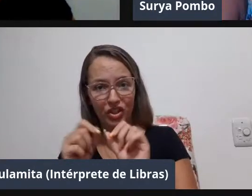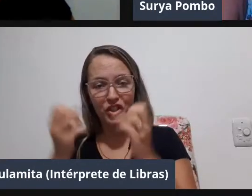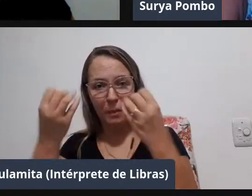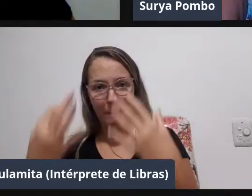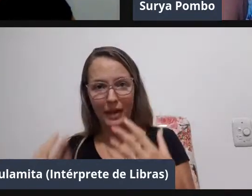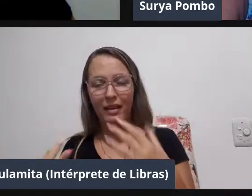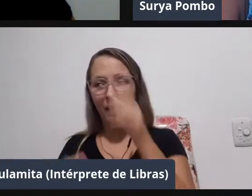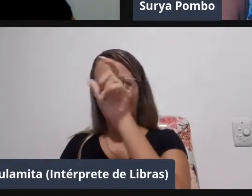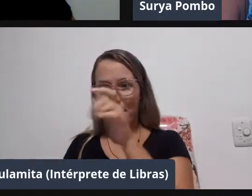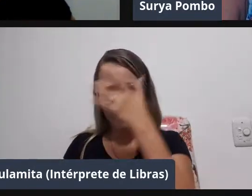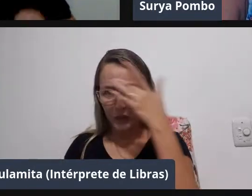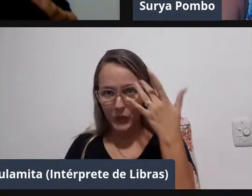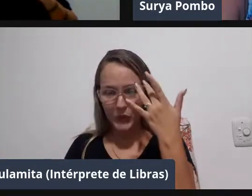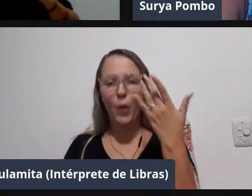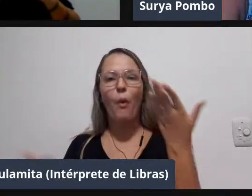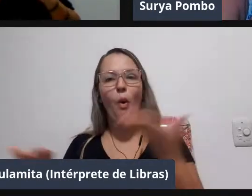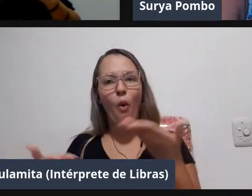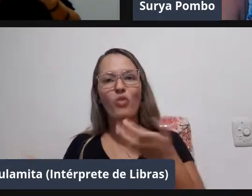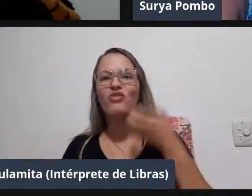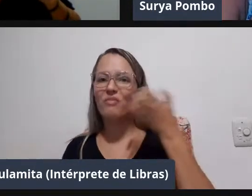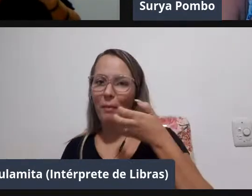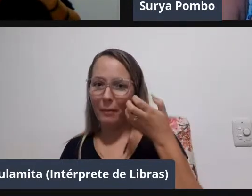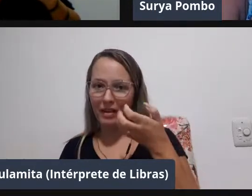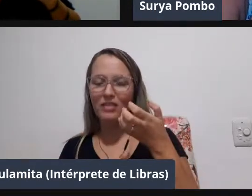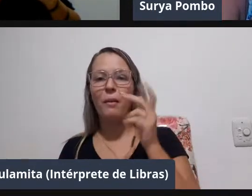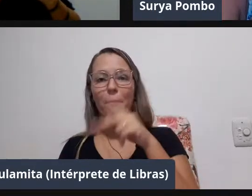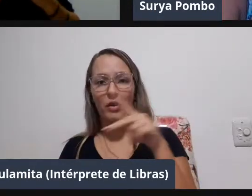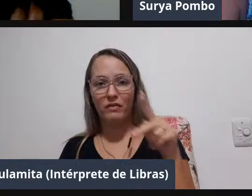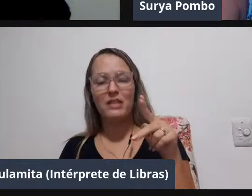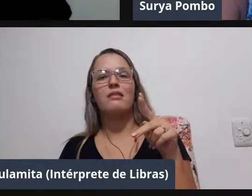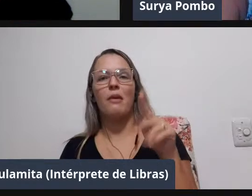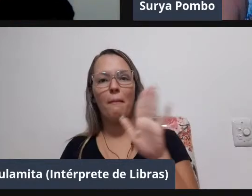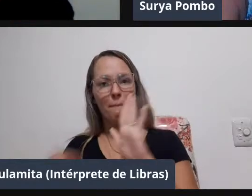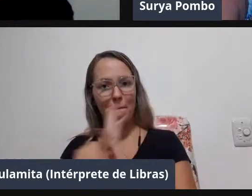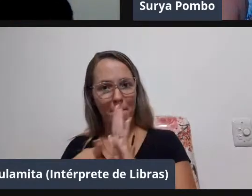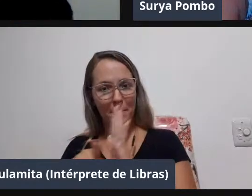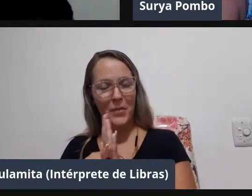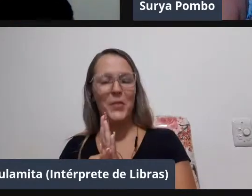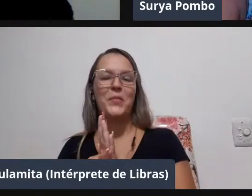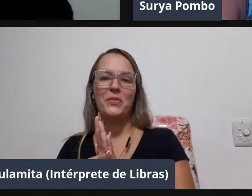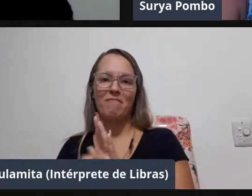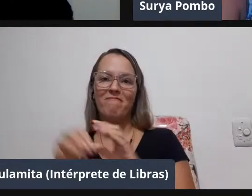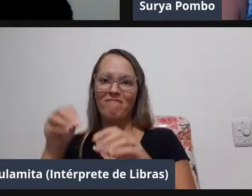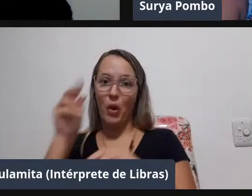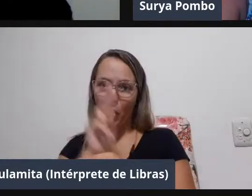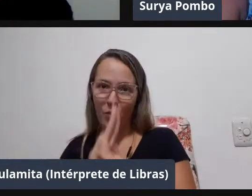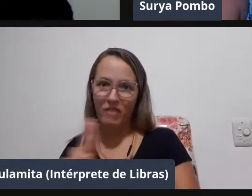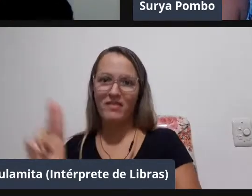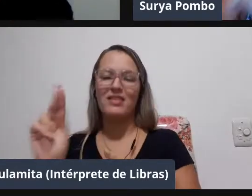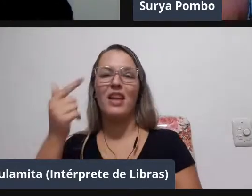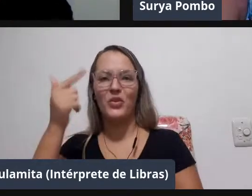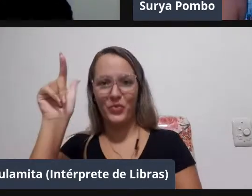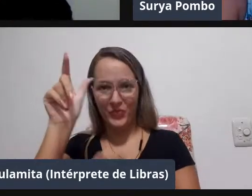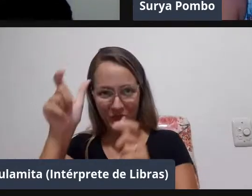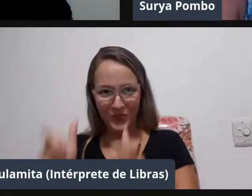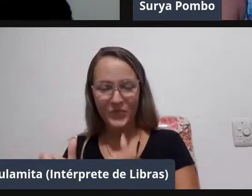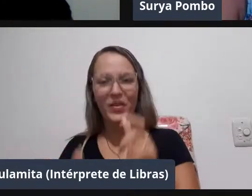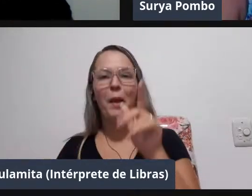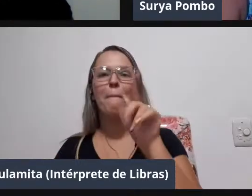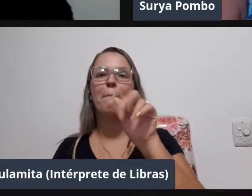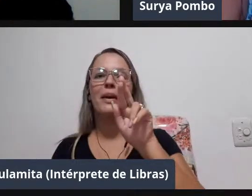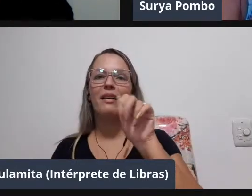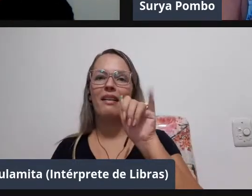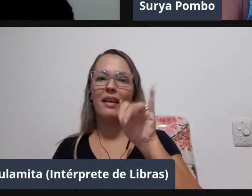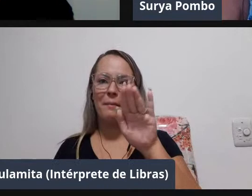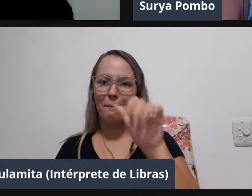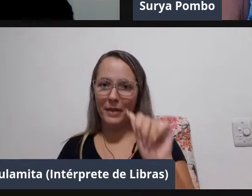Pombo de Barros, que é professora da Universidade Federal da Paraíba, está aqui conosco. Então, de largada, já agradeço à professora Súria por ter